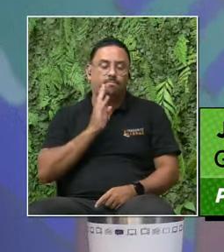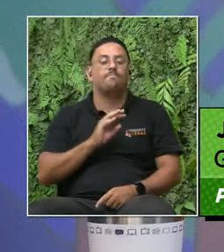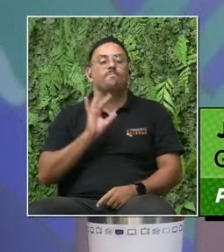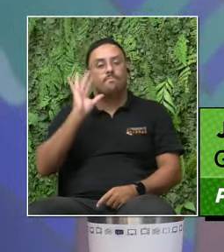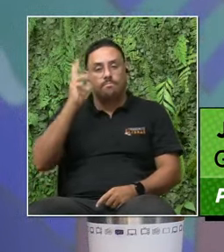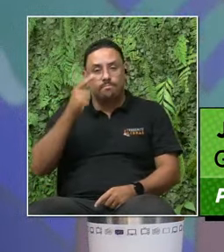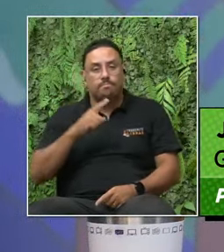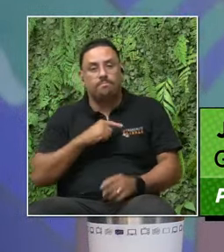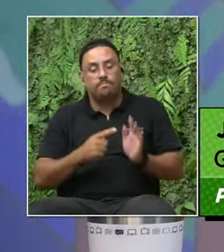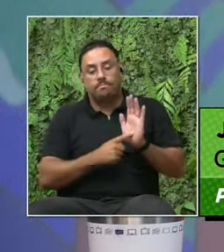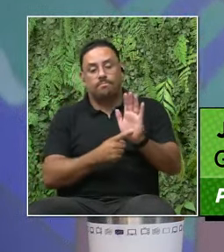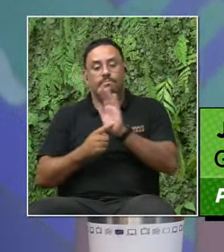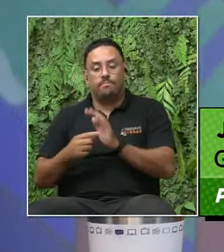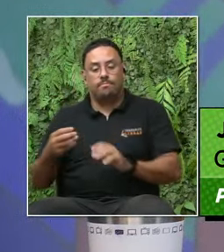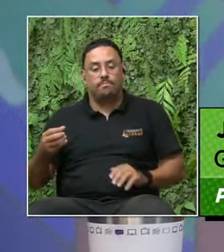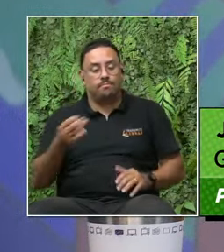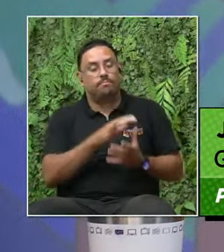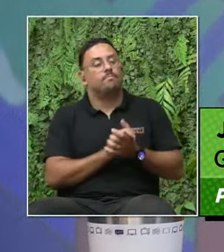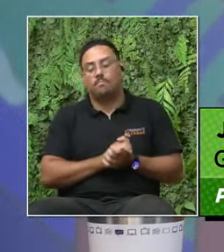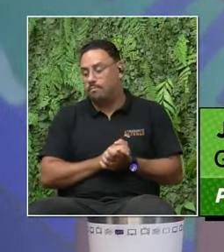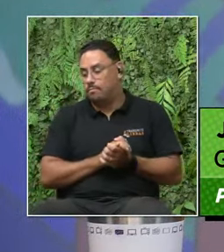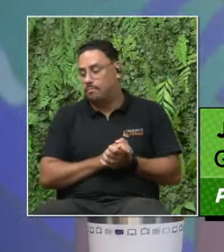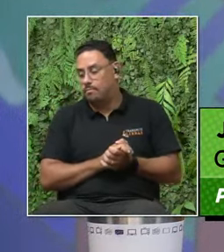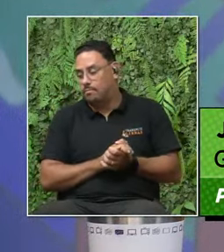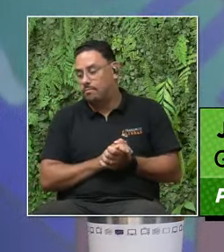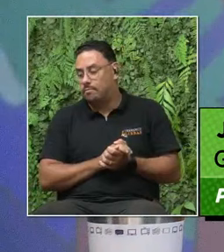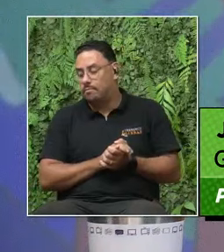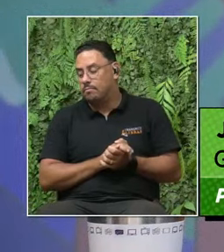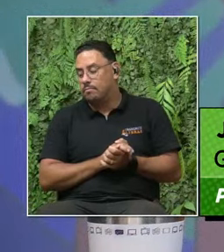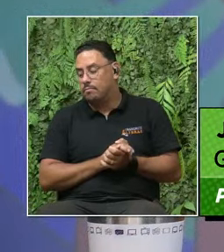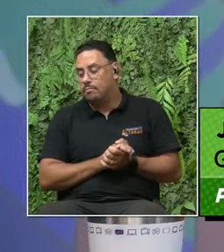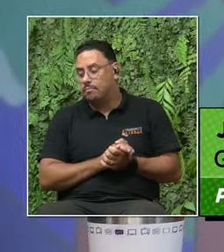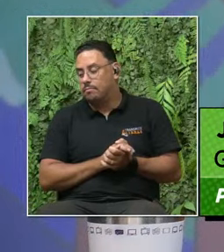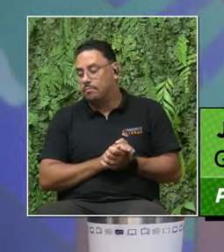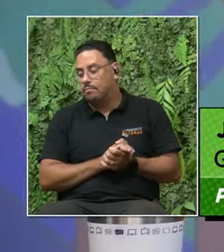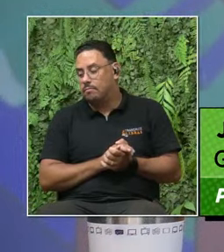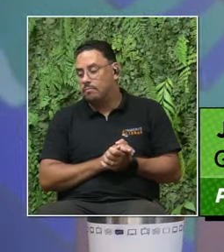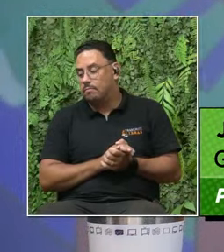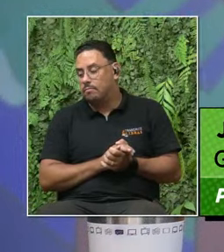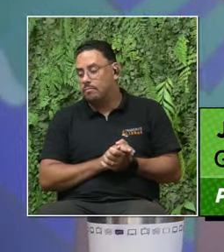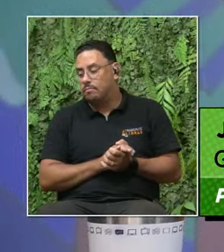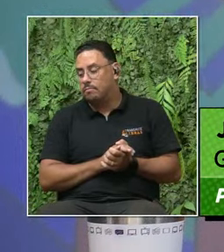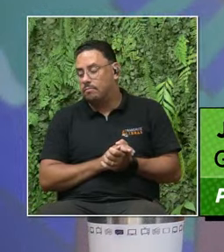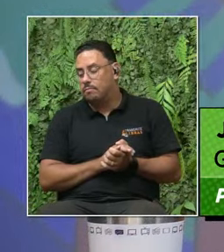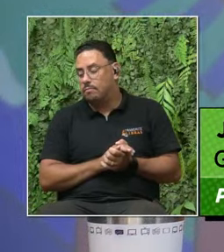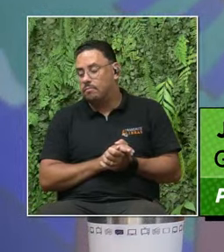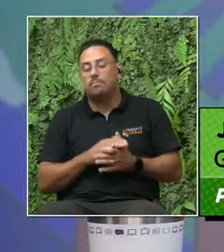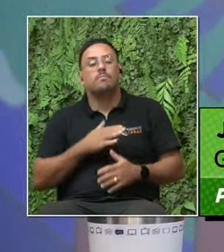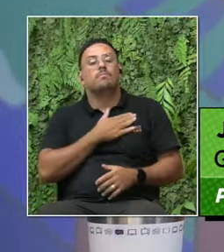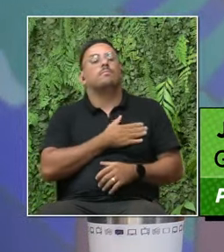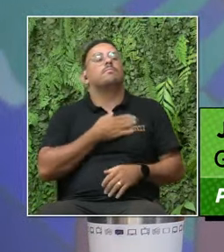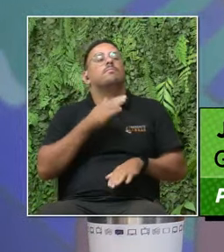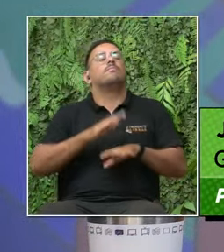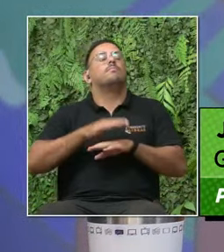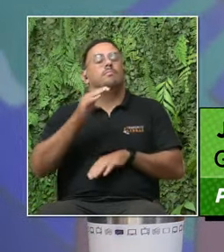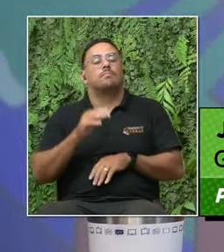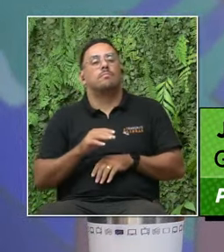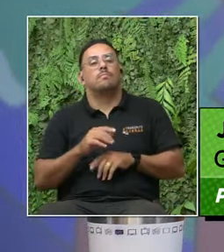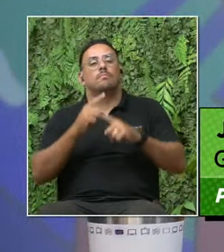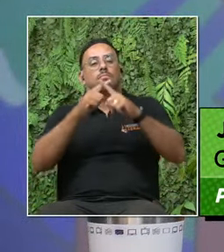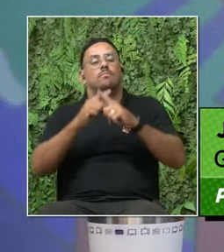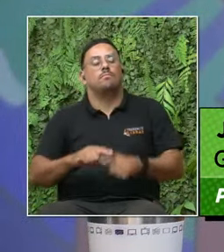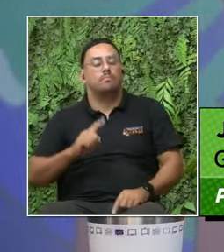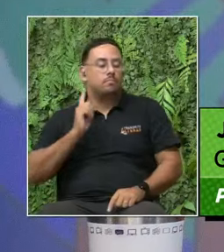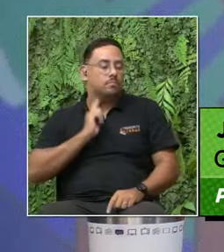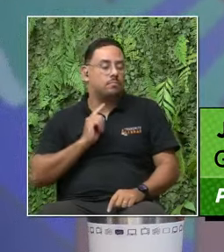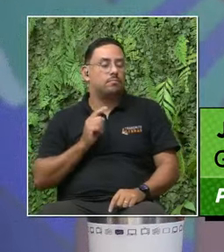acho que proporciona bons M demais hã eu gosto dem mais bo o Campeonato Estadual é o que